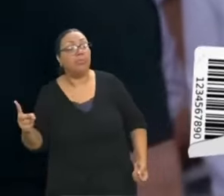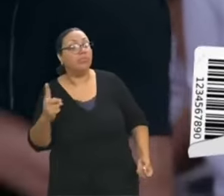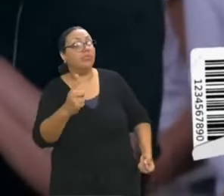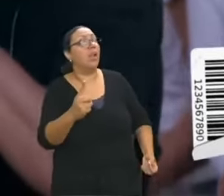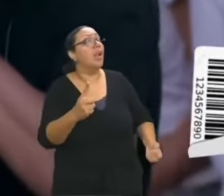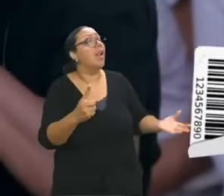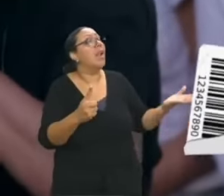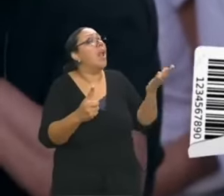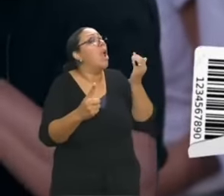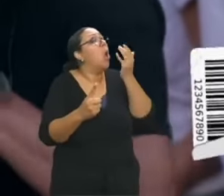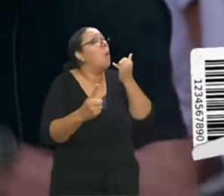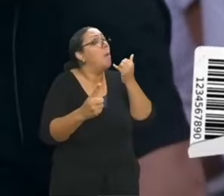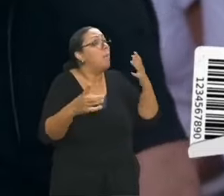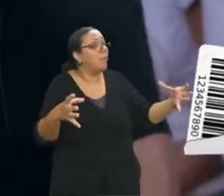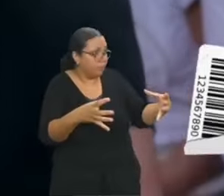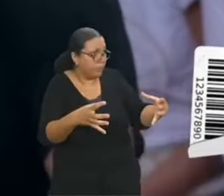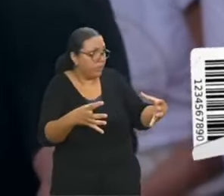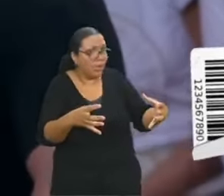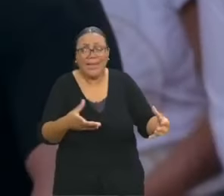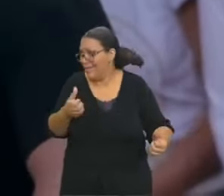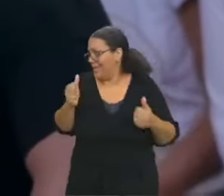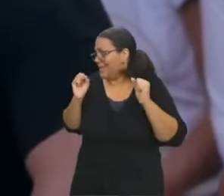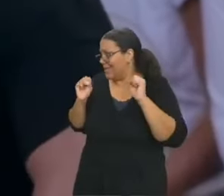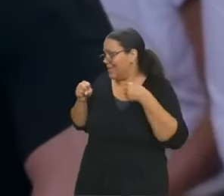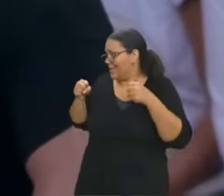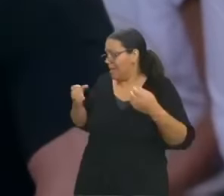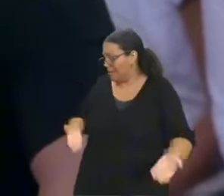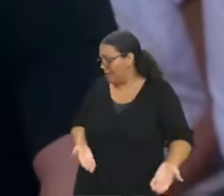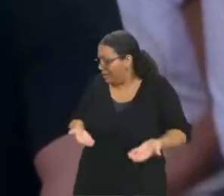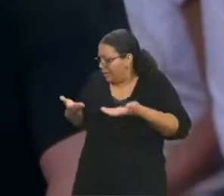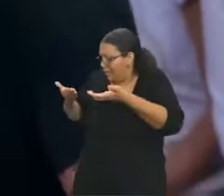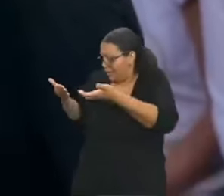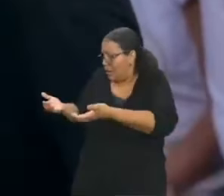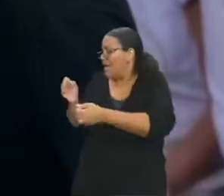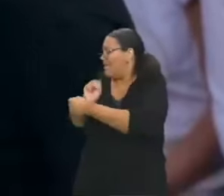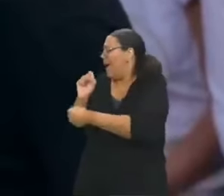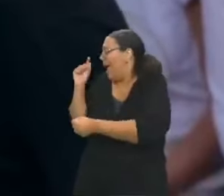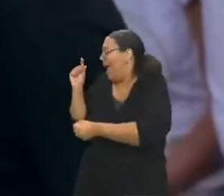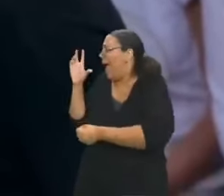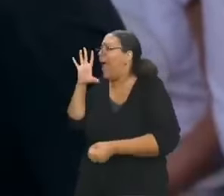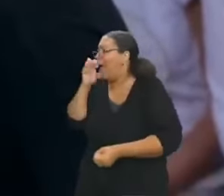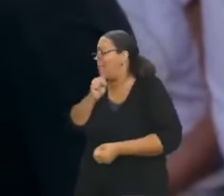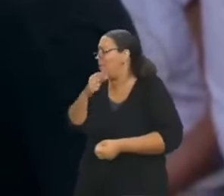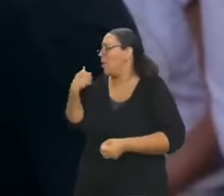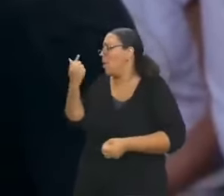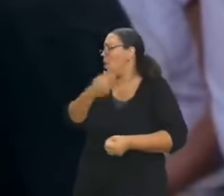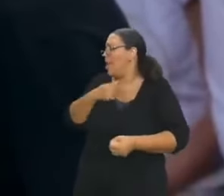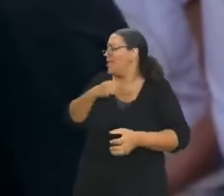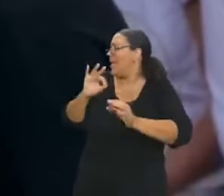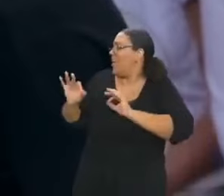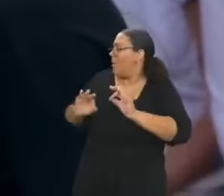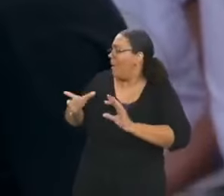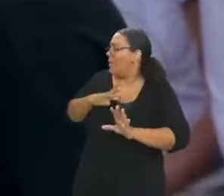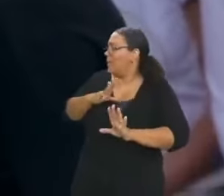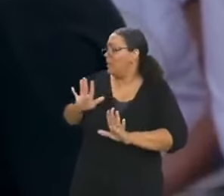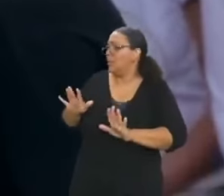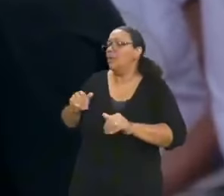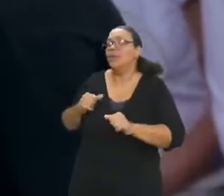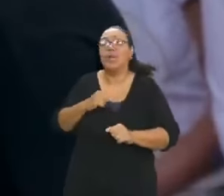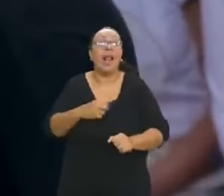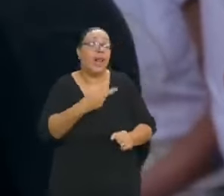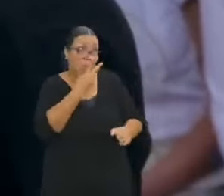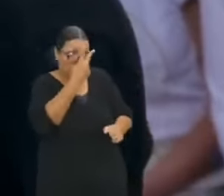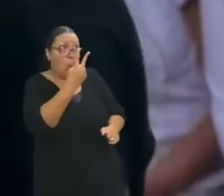dar uma cesta dessa?" Eu falei: "Claro, senhora, claro que eu posso te dar, mas a senhora espera só um pouquinho, a gente está descarregando." E ela falou assim: "Pode